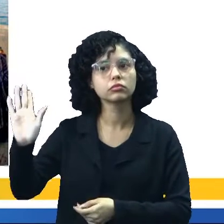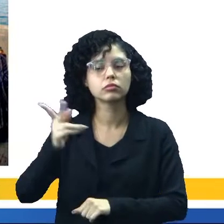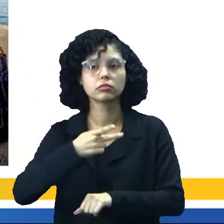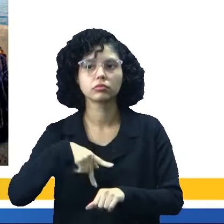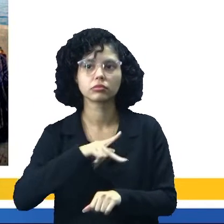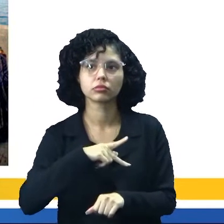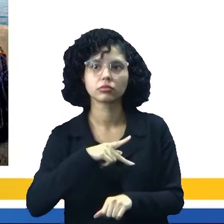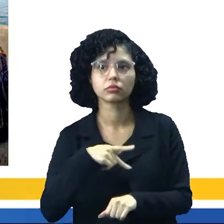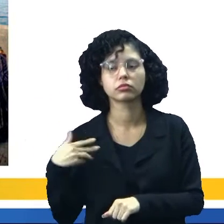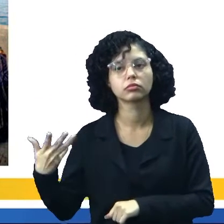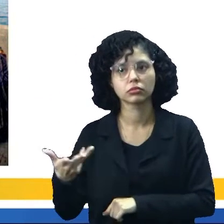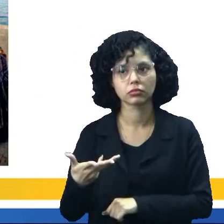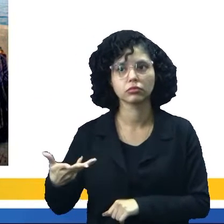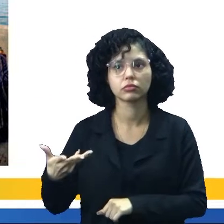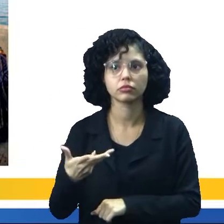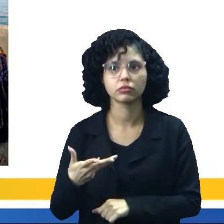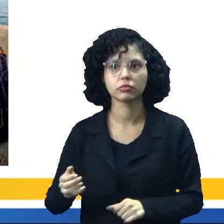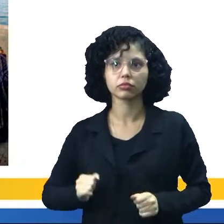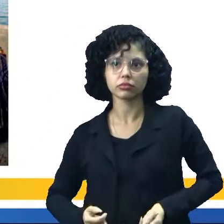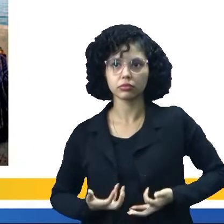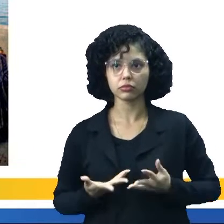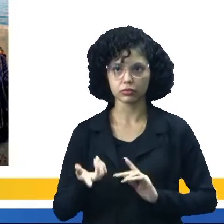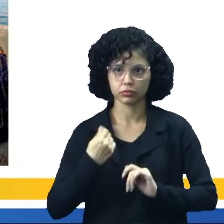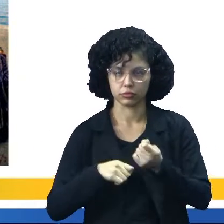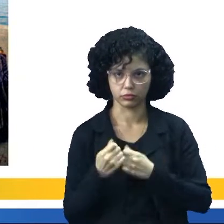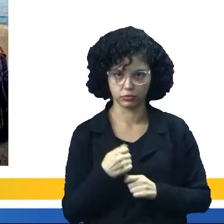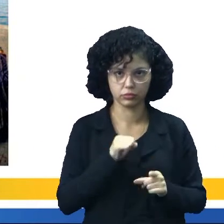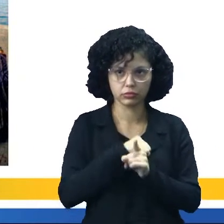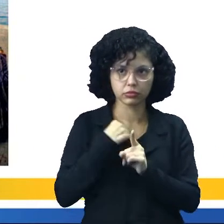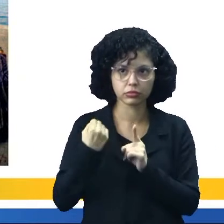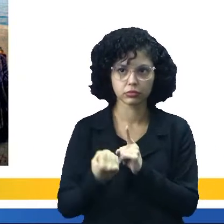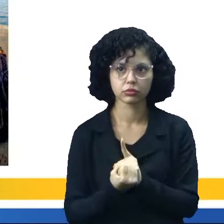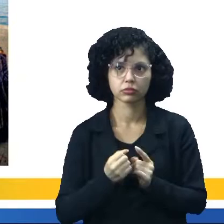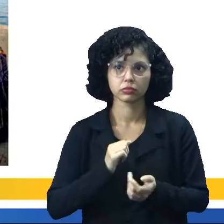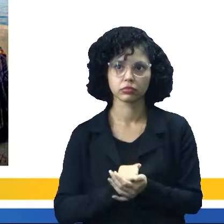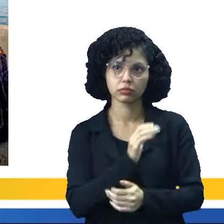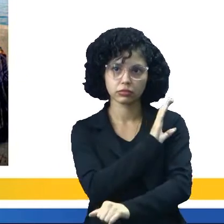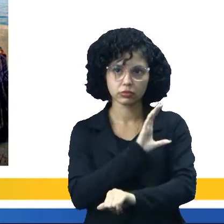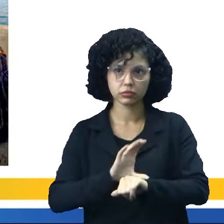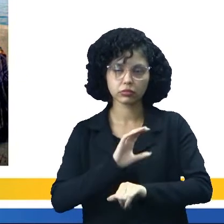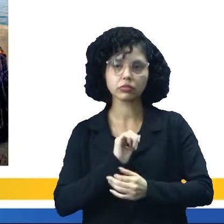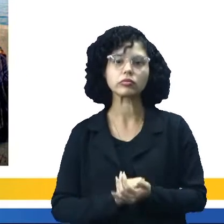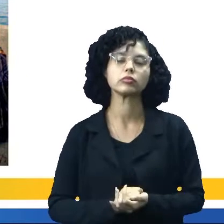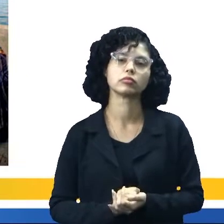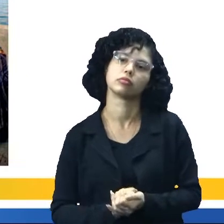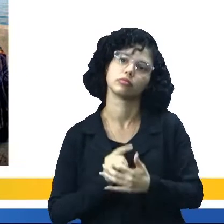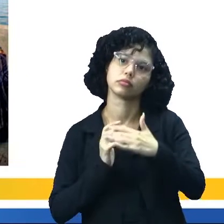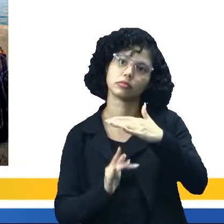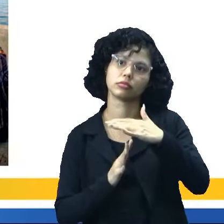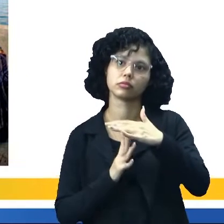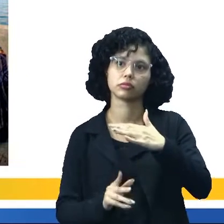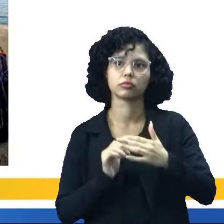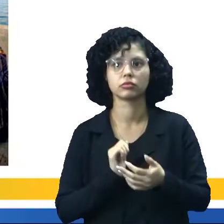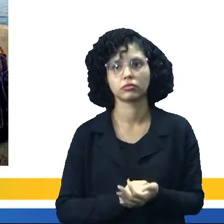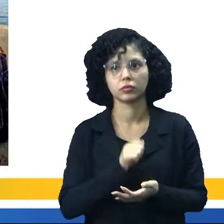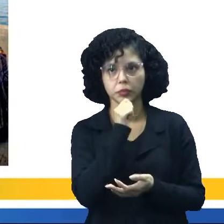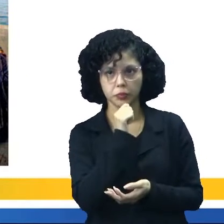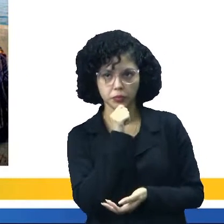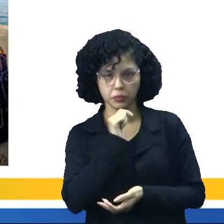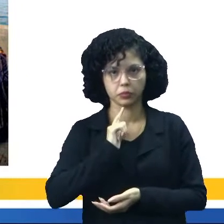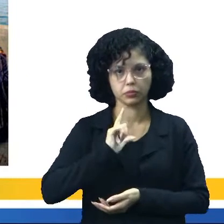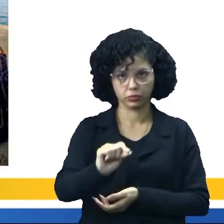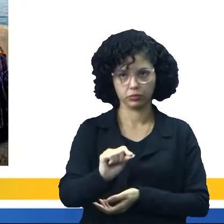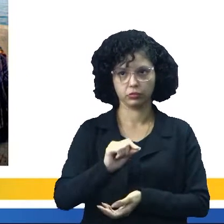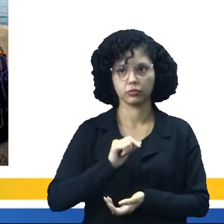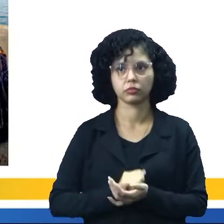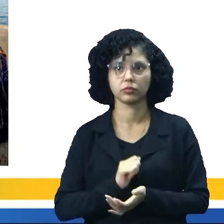o país basicamente por motivos econômicos e socioculturais. A imigração, né, a